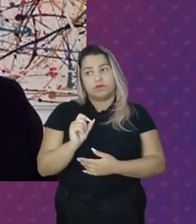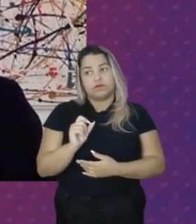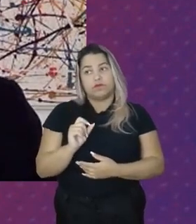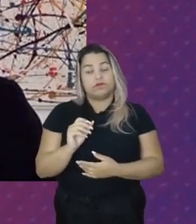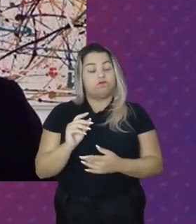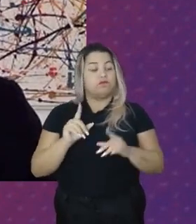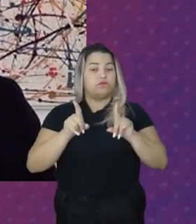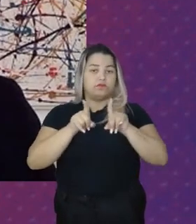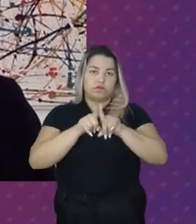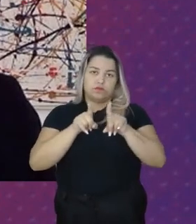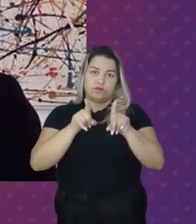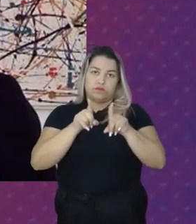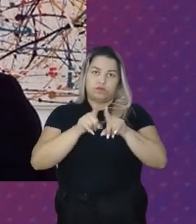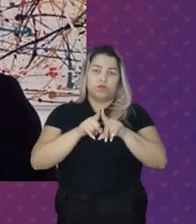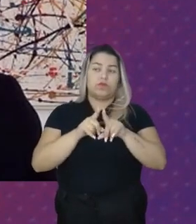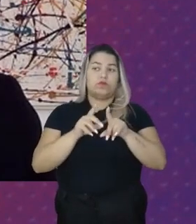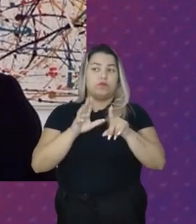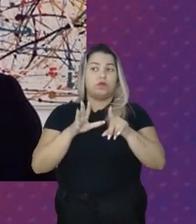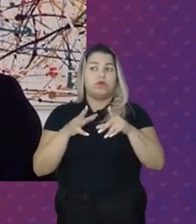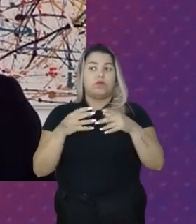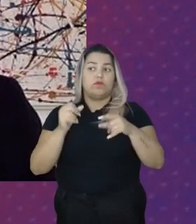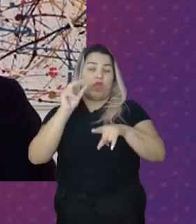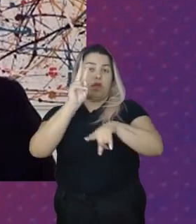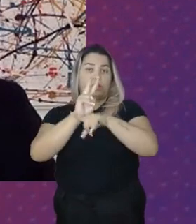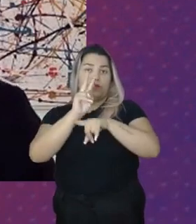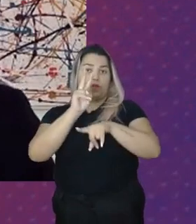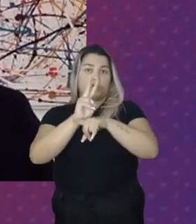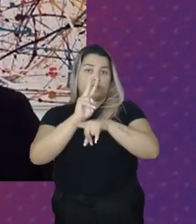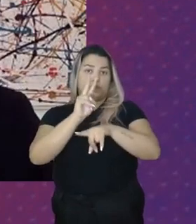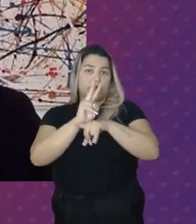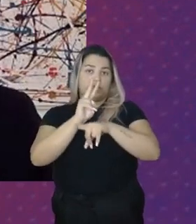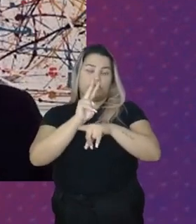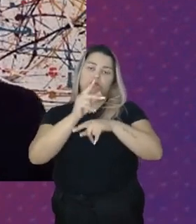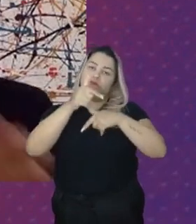acabaram sendo contemplados com a proteção trabalhista